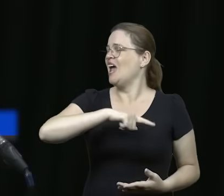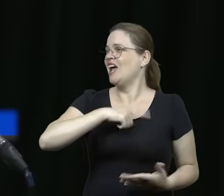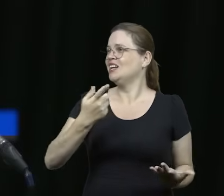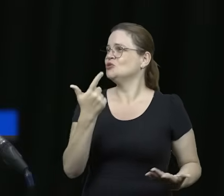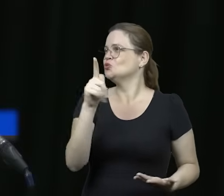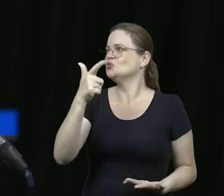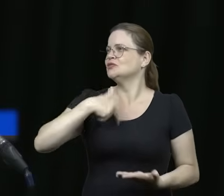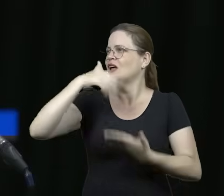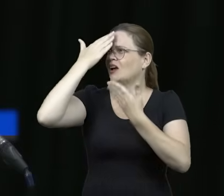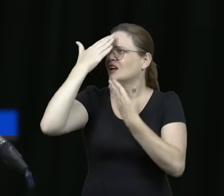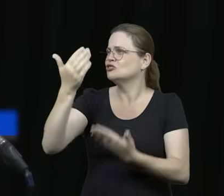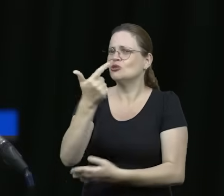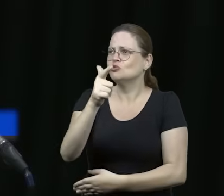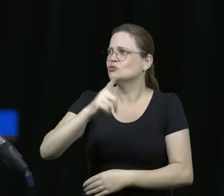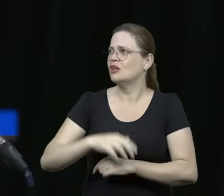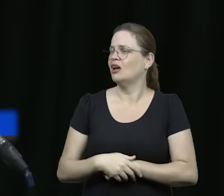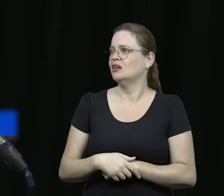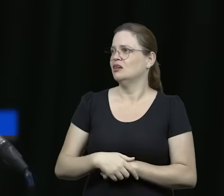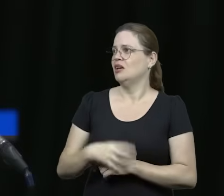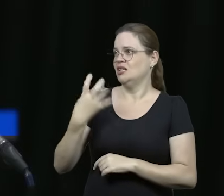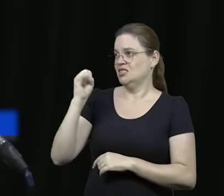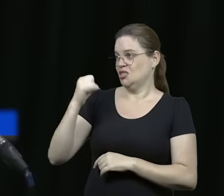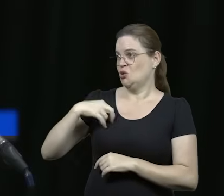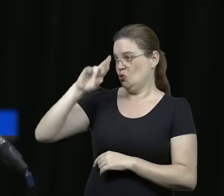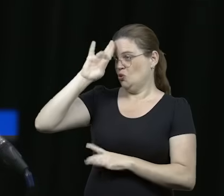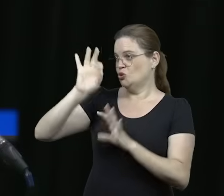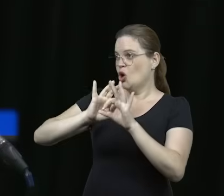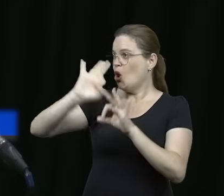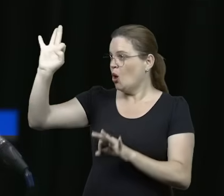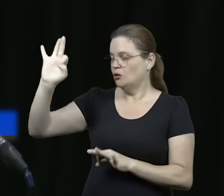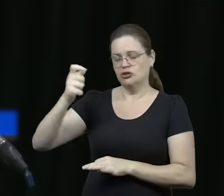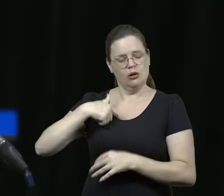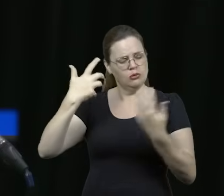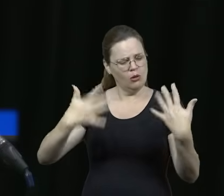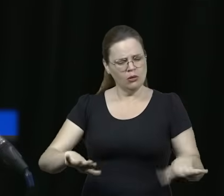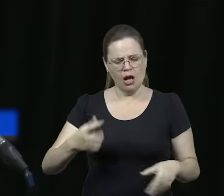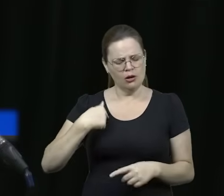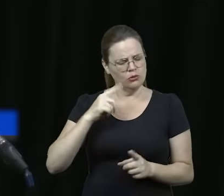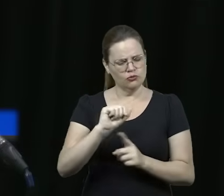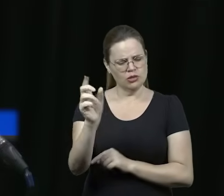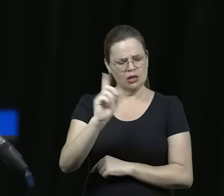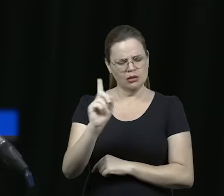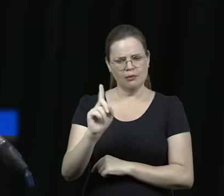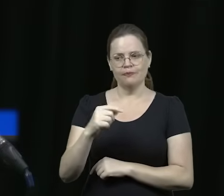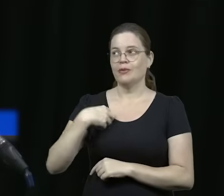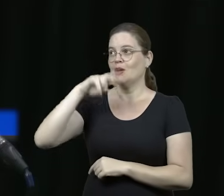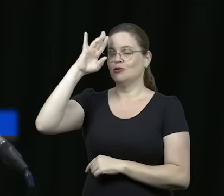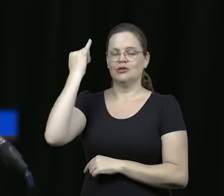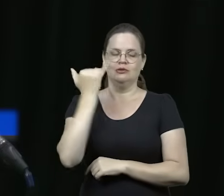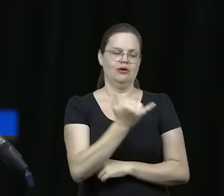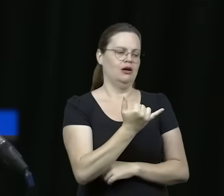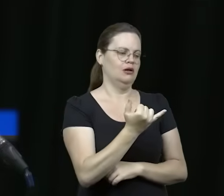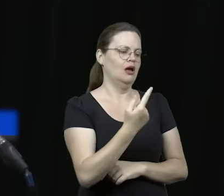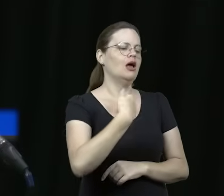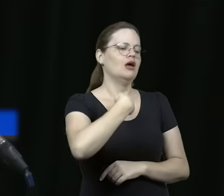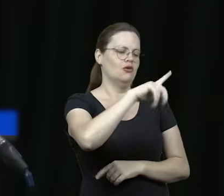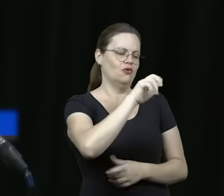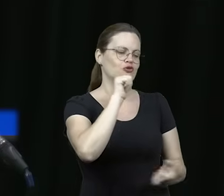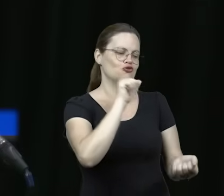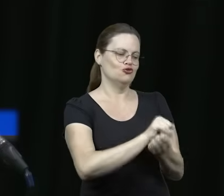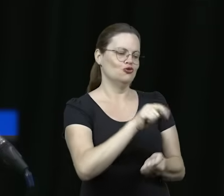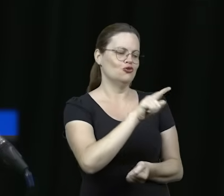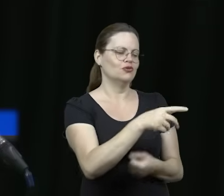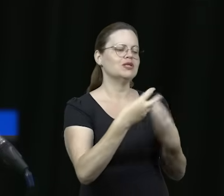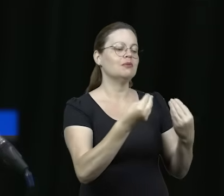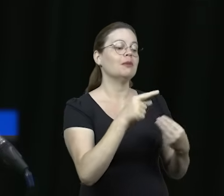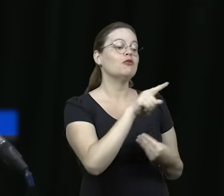ingrato. Aí o Senhor falou, sim, contigo irá a minha presença para te fazer descansar. E